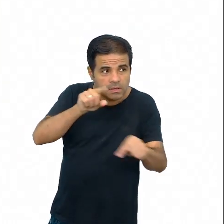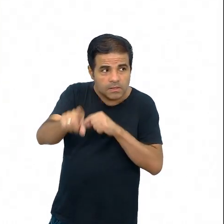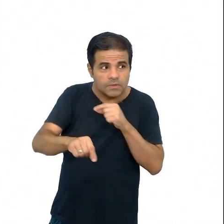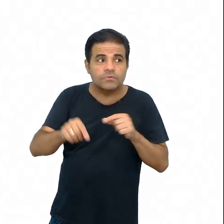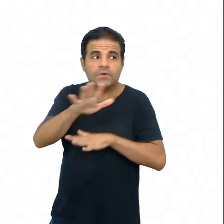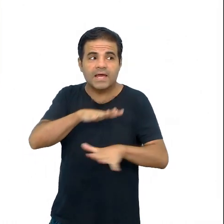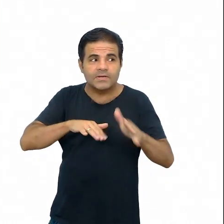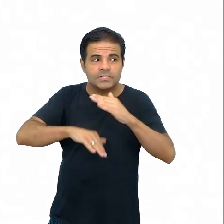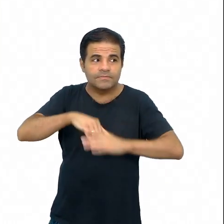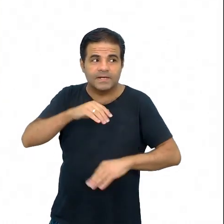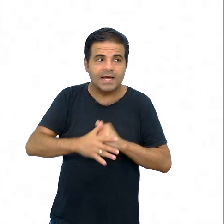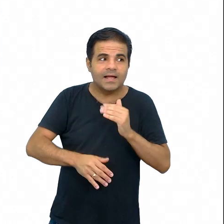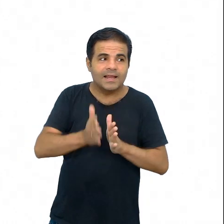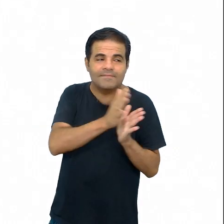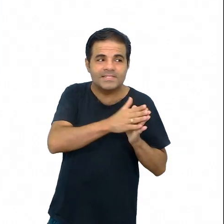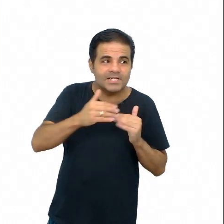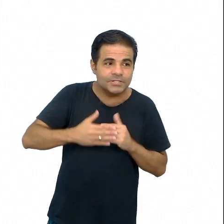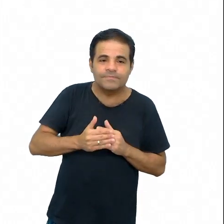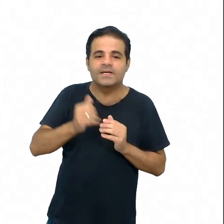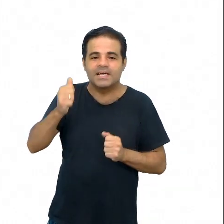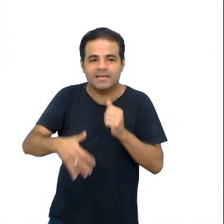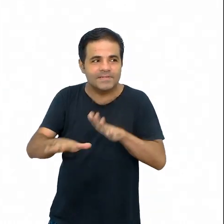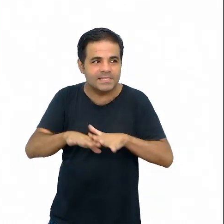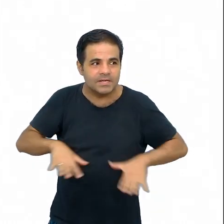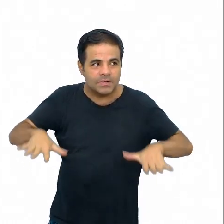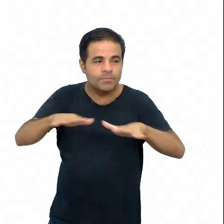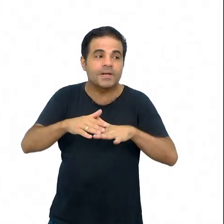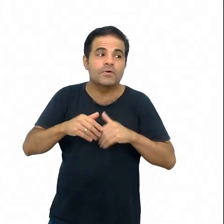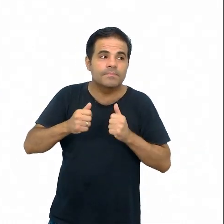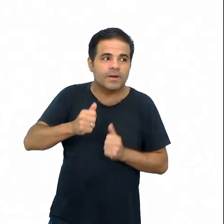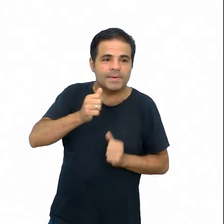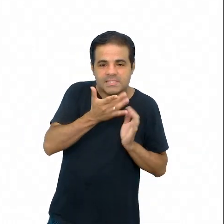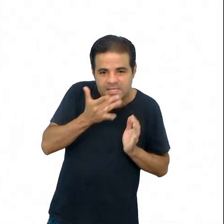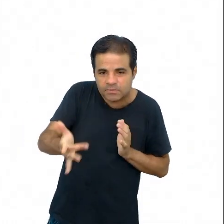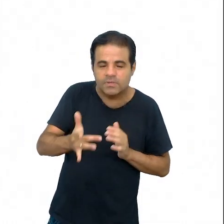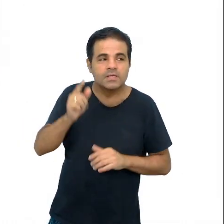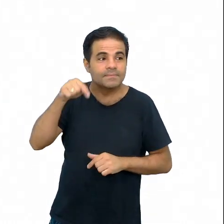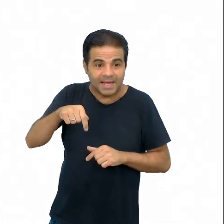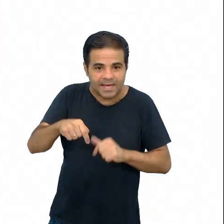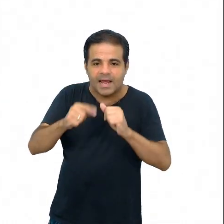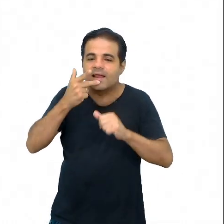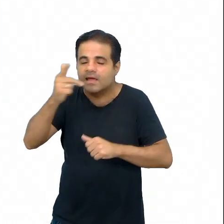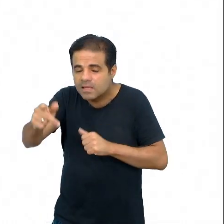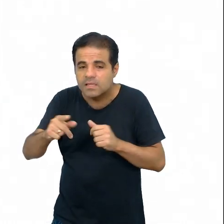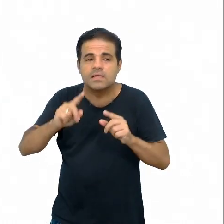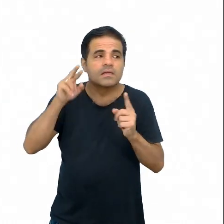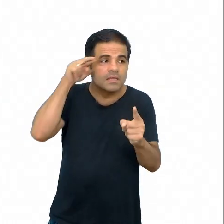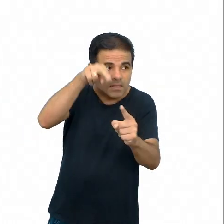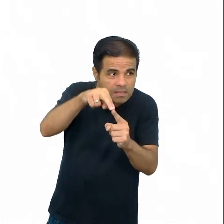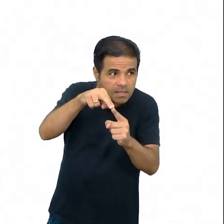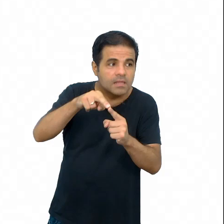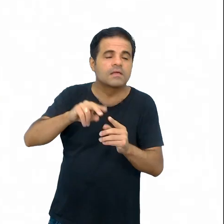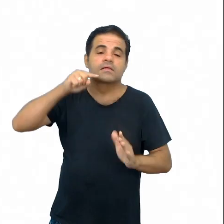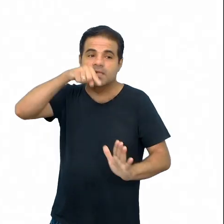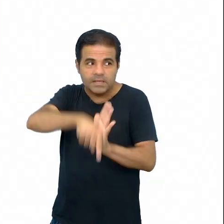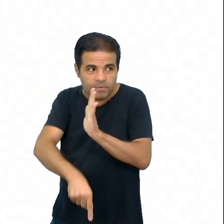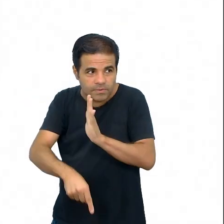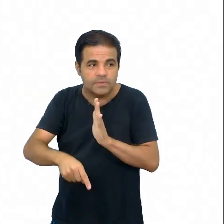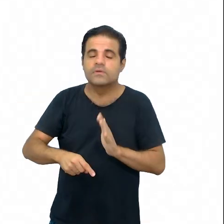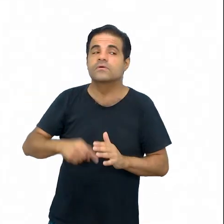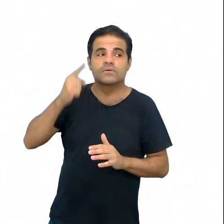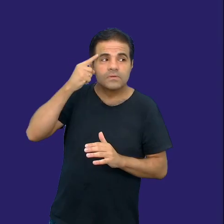importante também acompanhar as transmissões desses professores, porque vai evidenciar e aprofundar mais